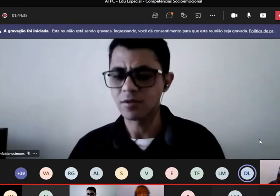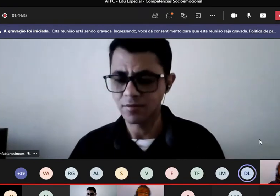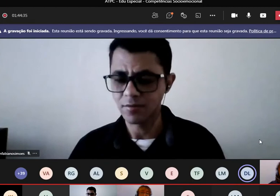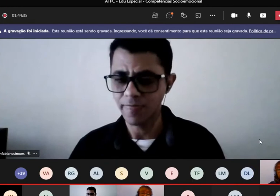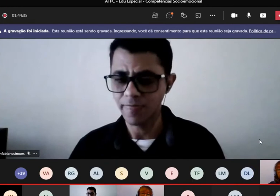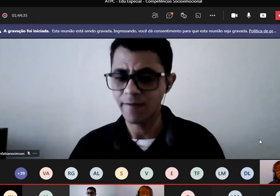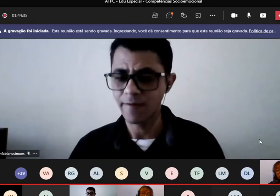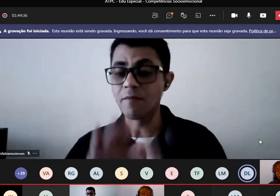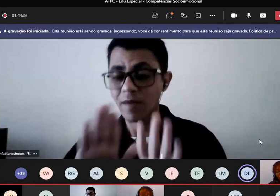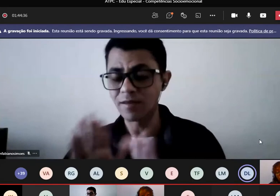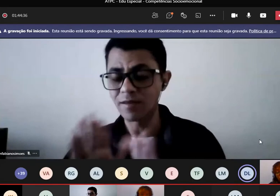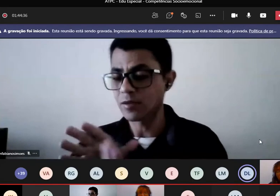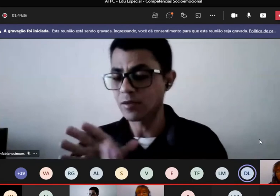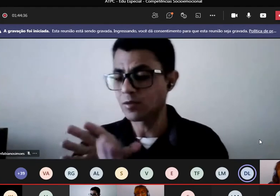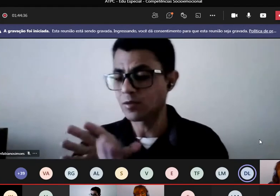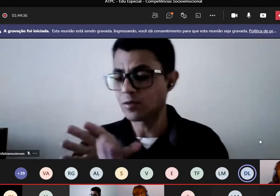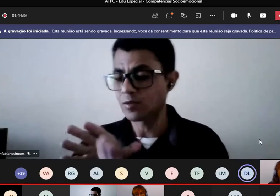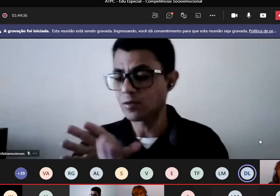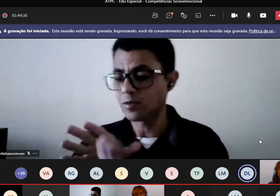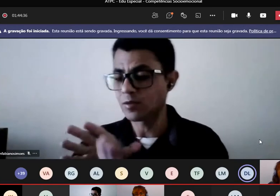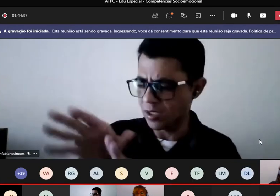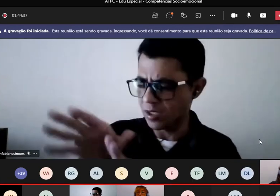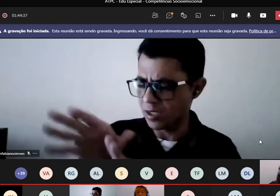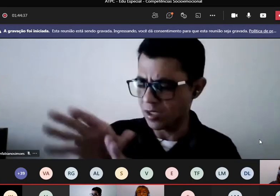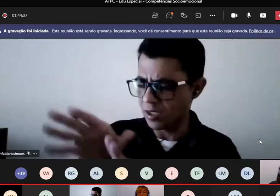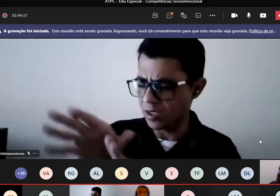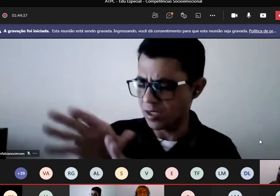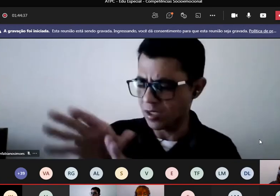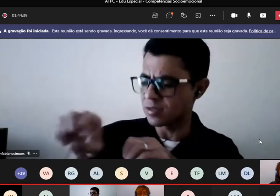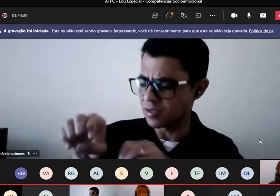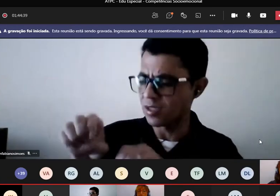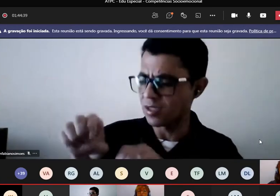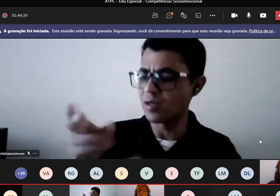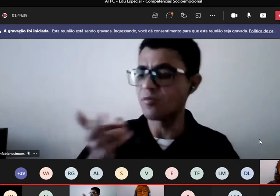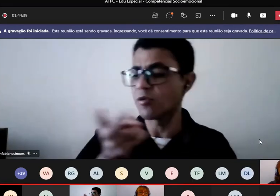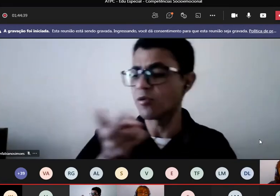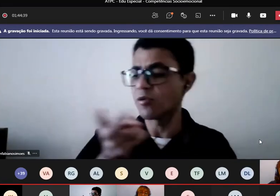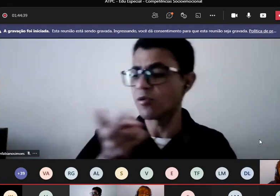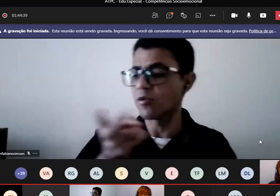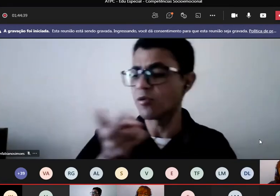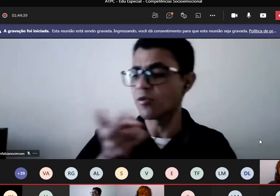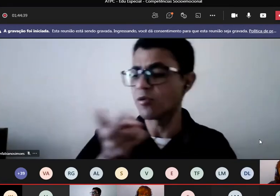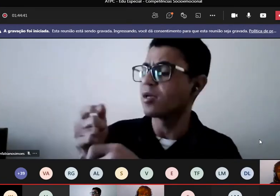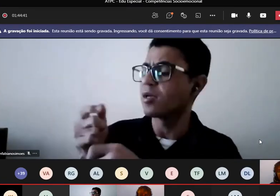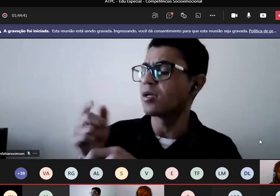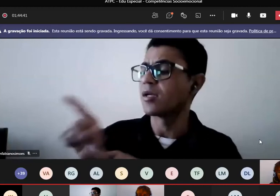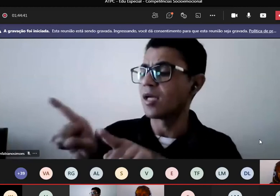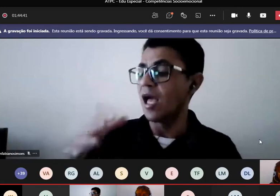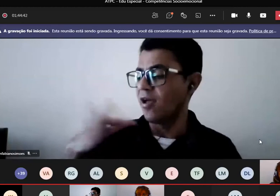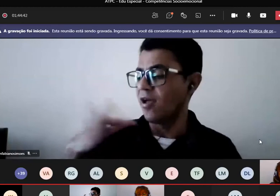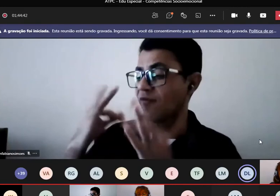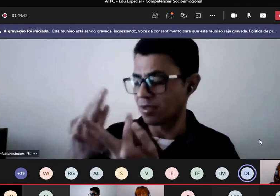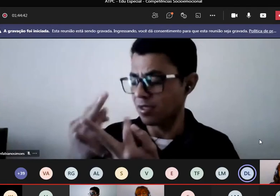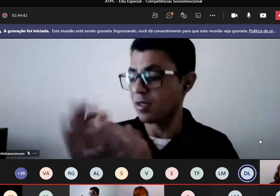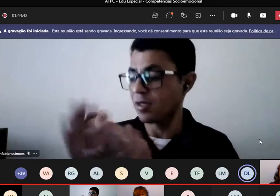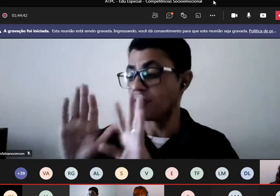gente aconselha, procura a parte da saúde, procura medicação. Mas, infelizmente,